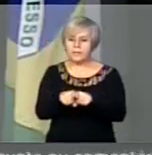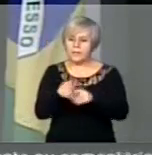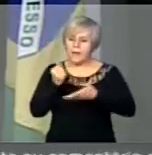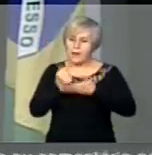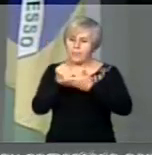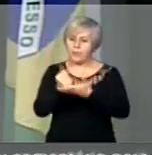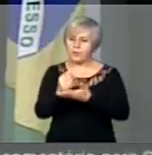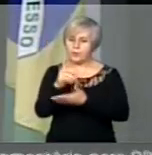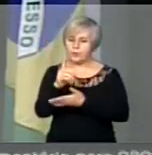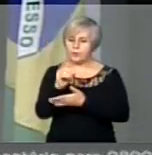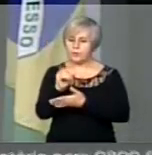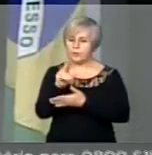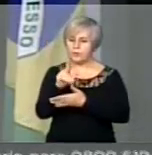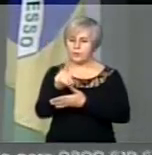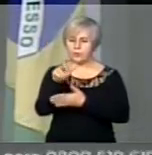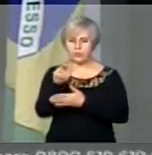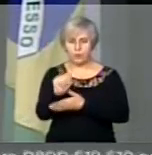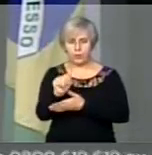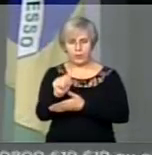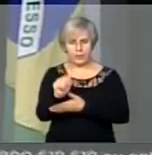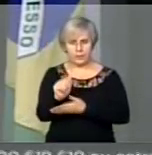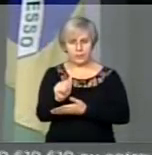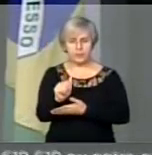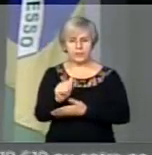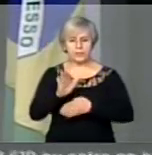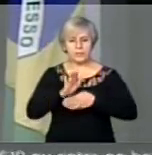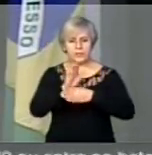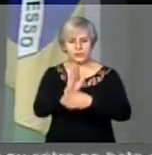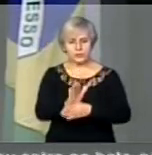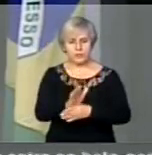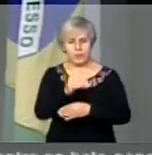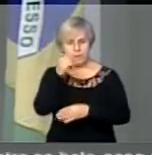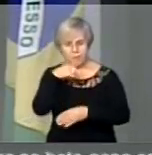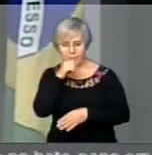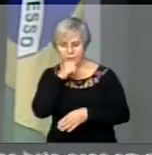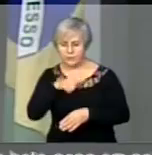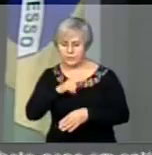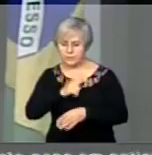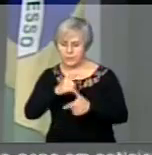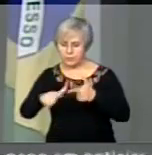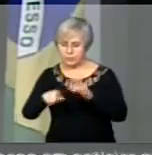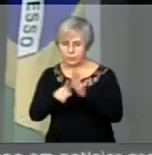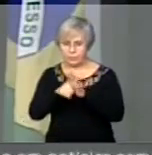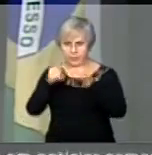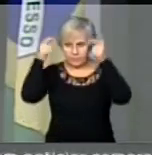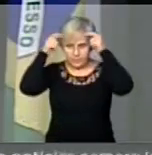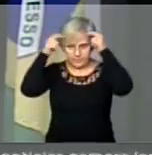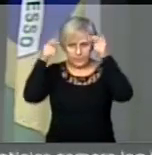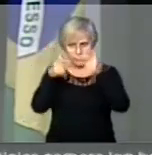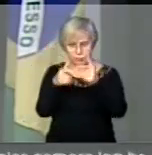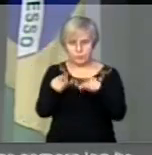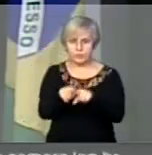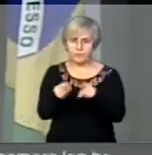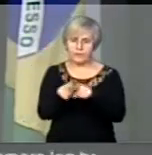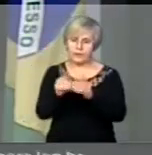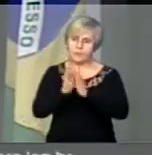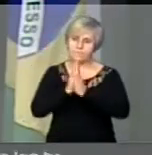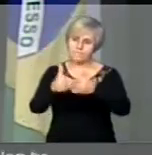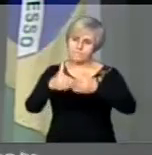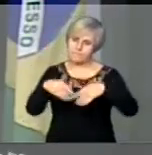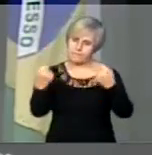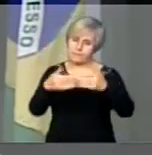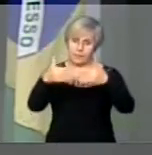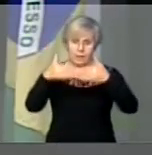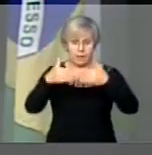têm crianças em situação de microcefalia. Precisamos, e aqui eu faço um apelo ao governo,